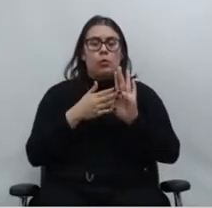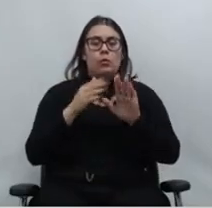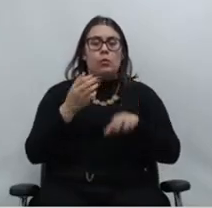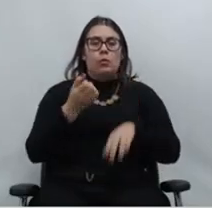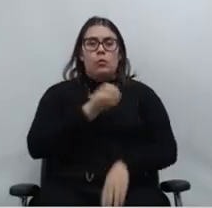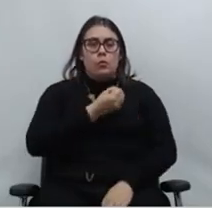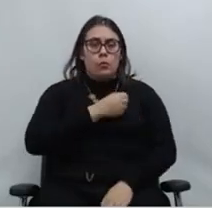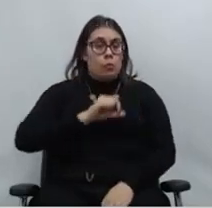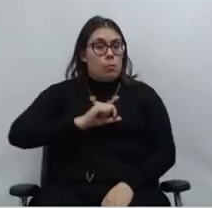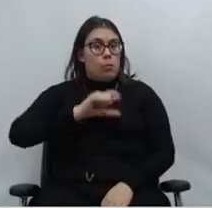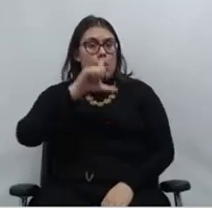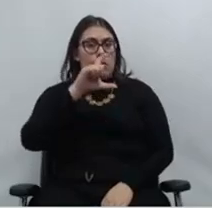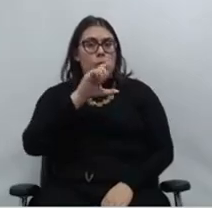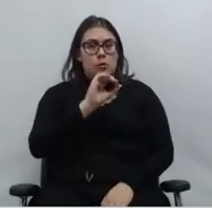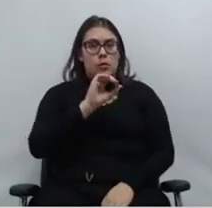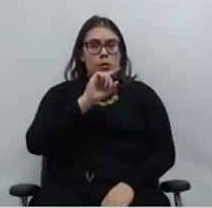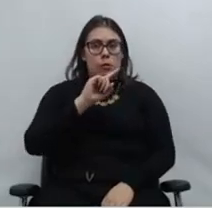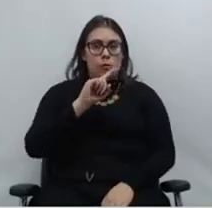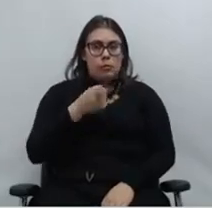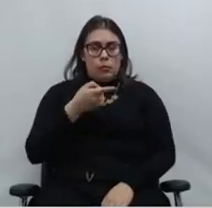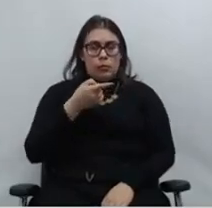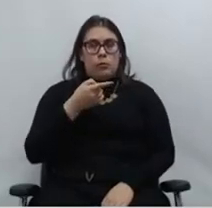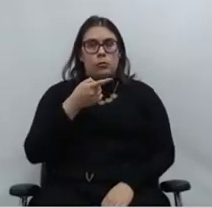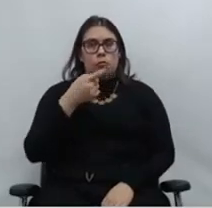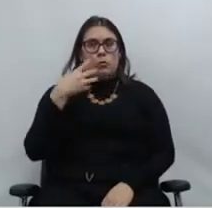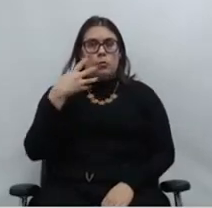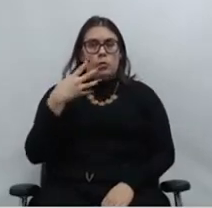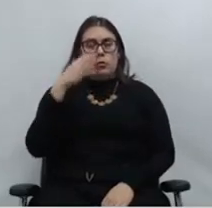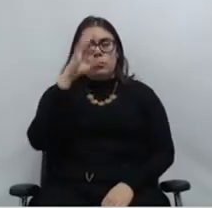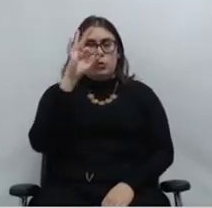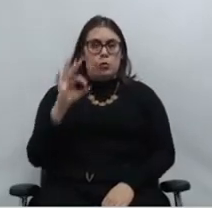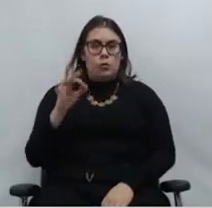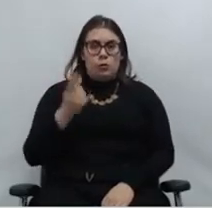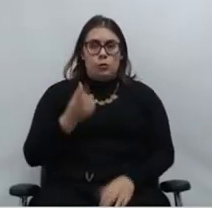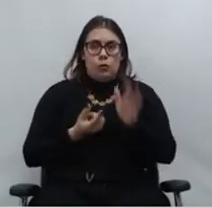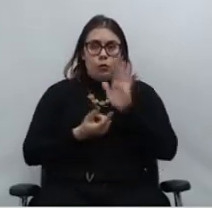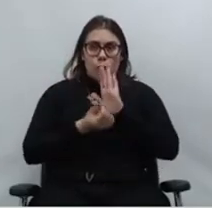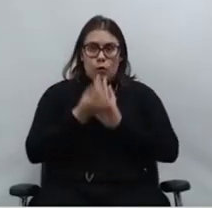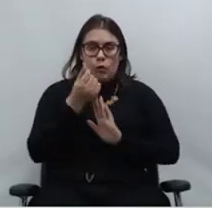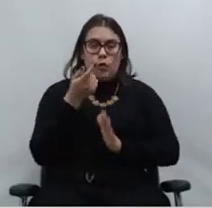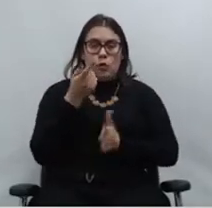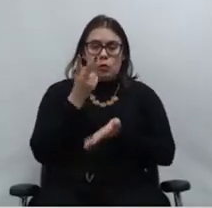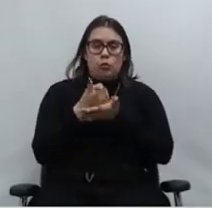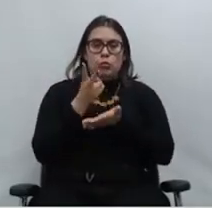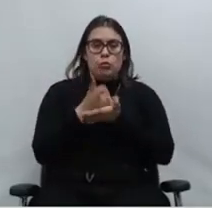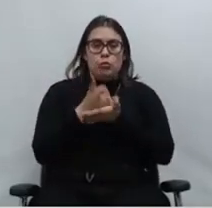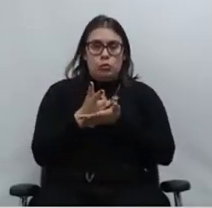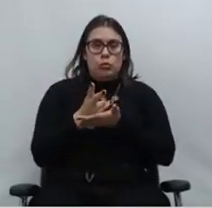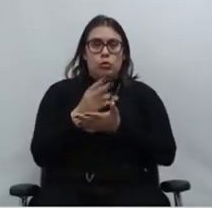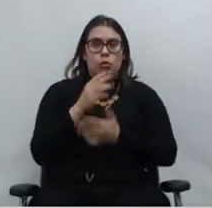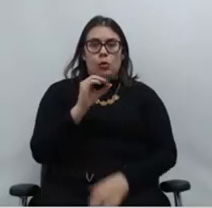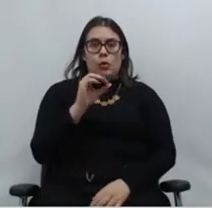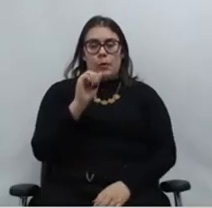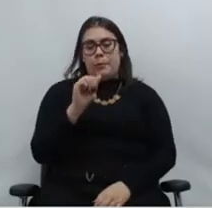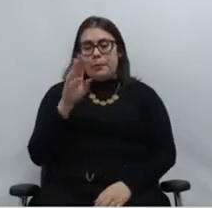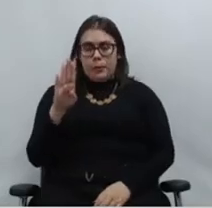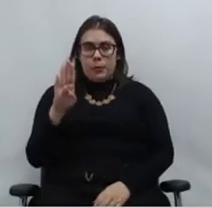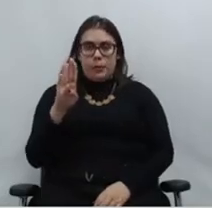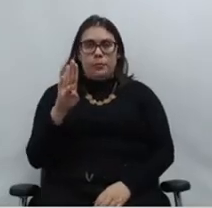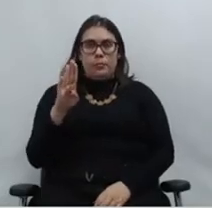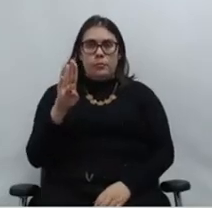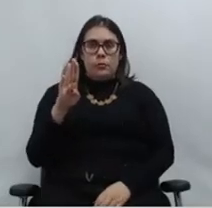da destinação de recursos de 0,4%, com a permanência dos mesmos valores em relação à despesa projetada com o convênio da OAB. Tendo